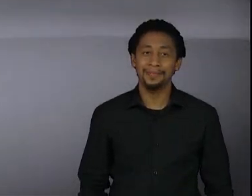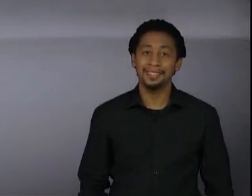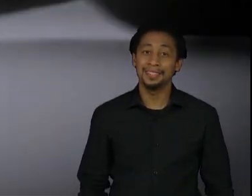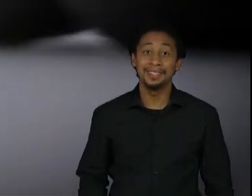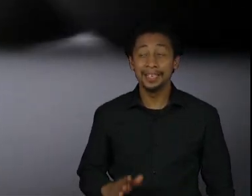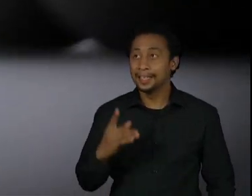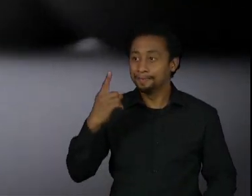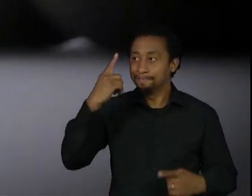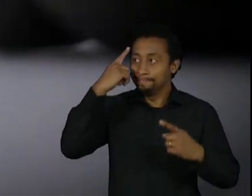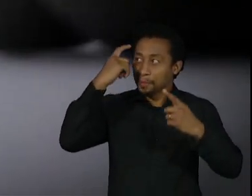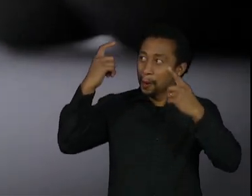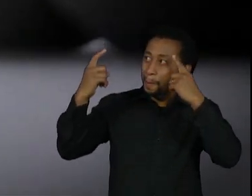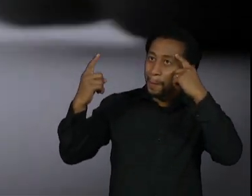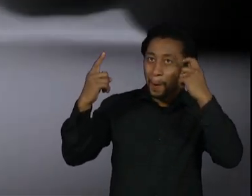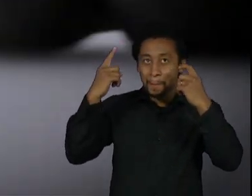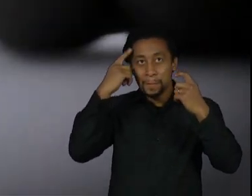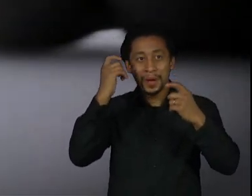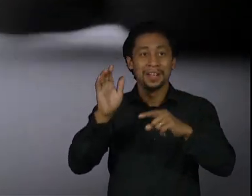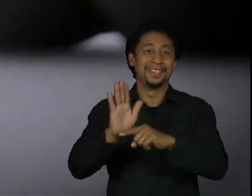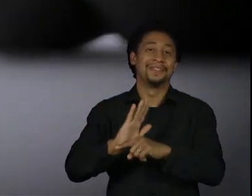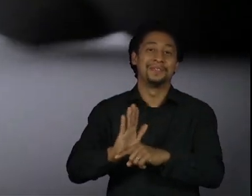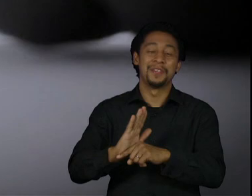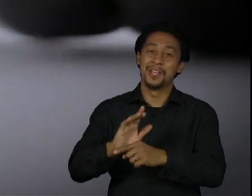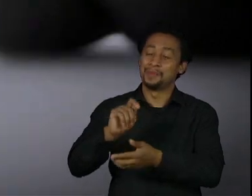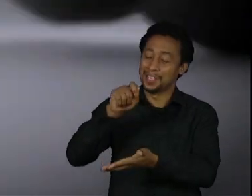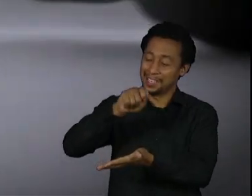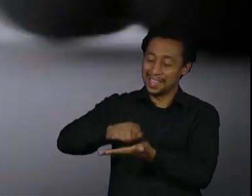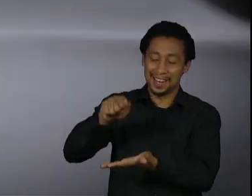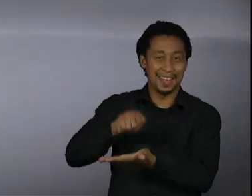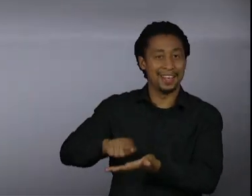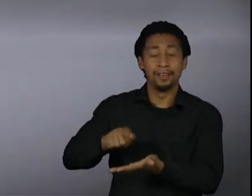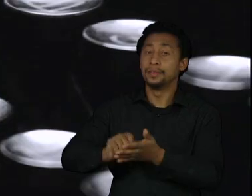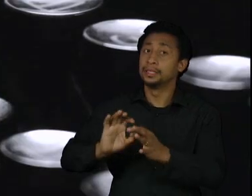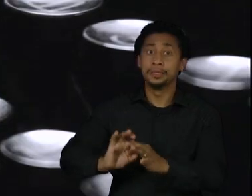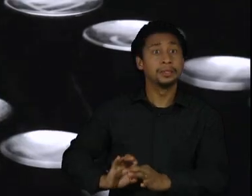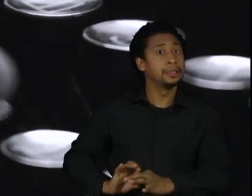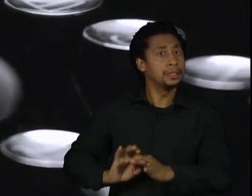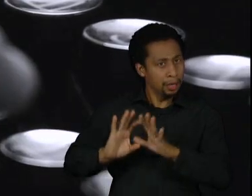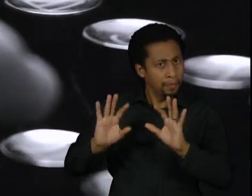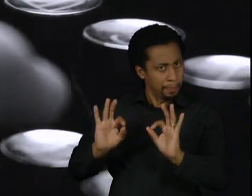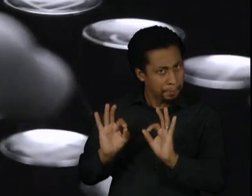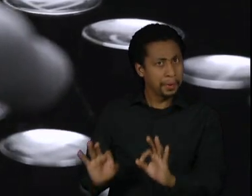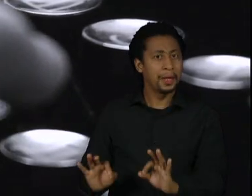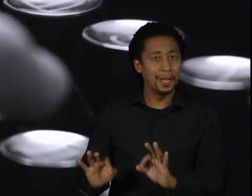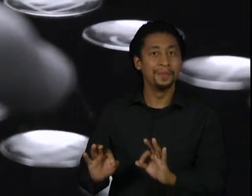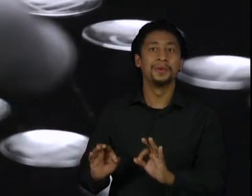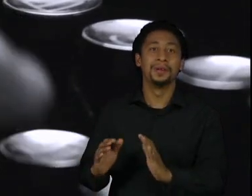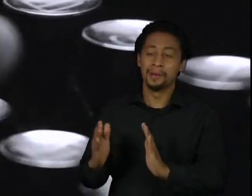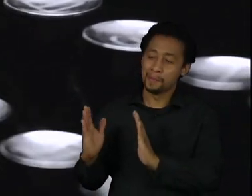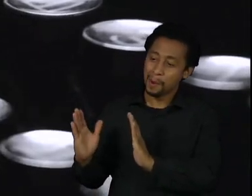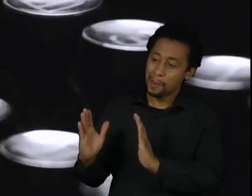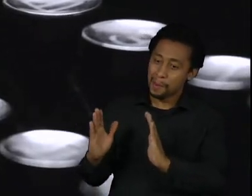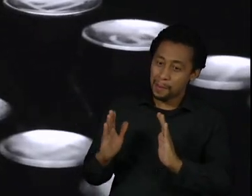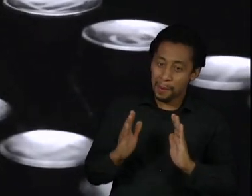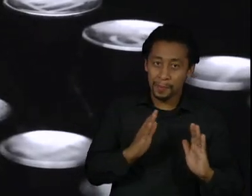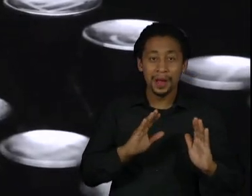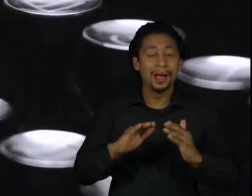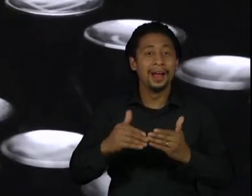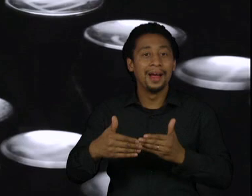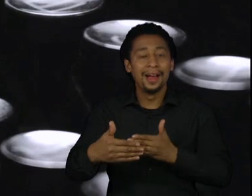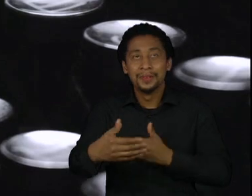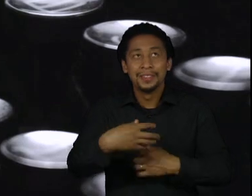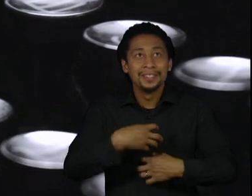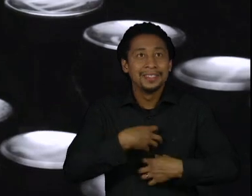Inventar o filme, escrever o roteiro. É uma liberdade total. A gente faz, mas depois da segunda revisão, você já